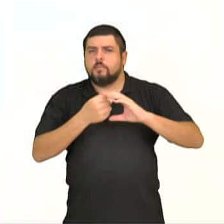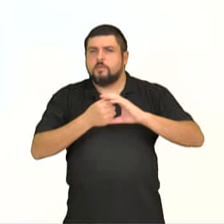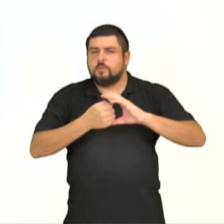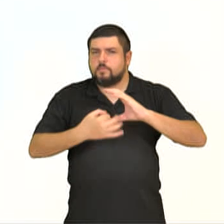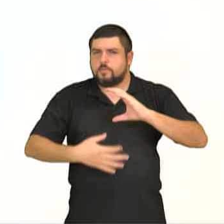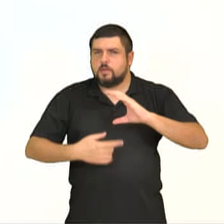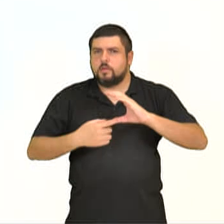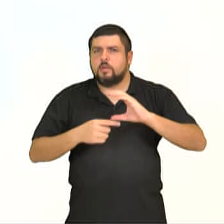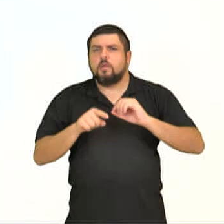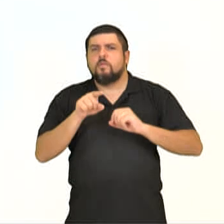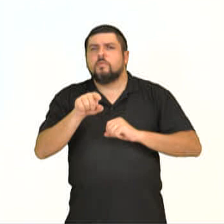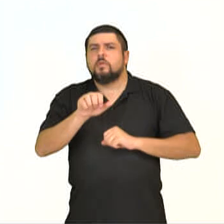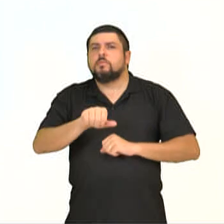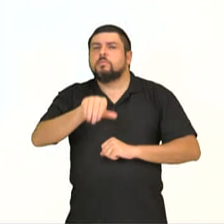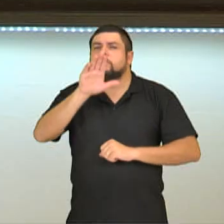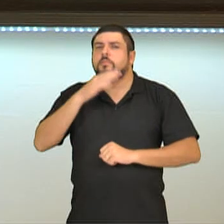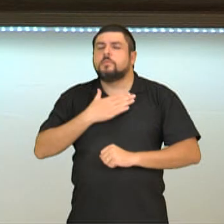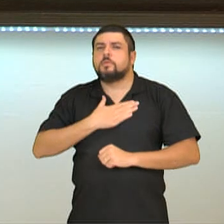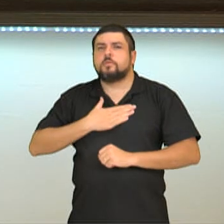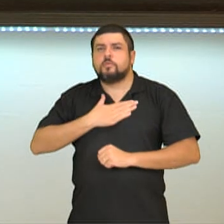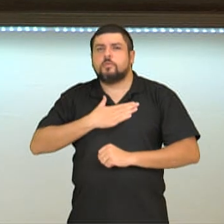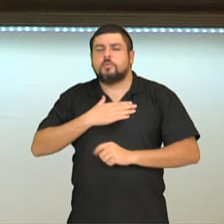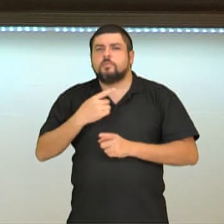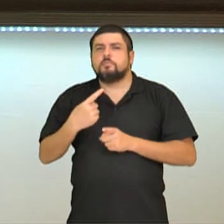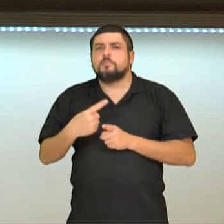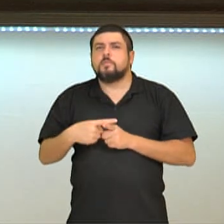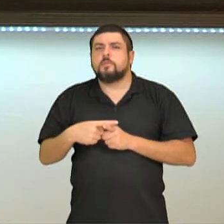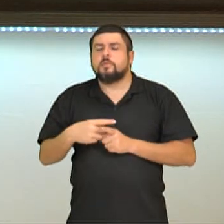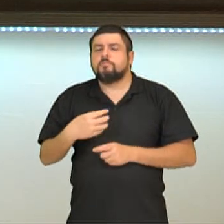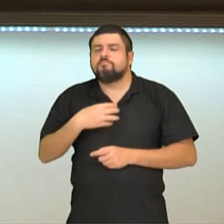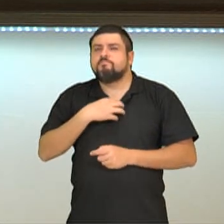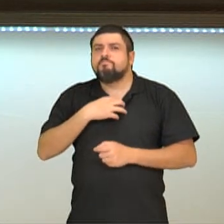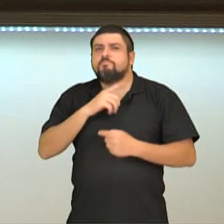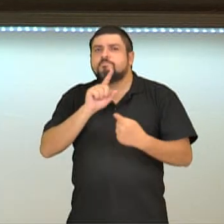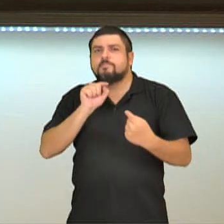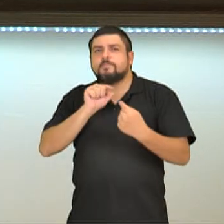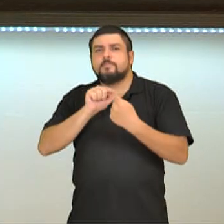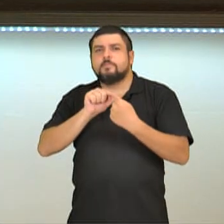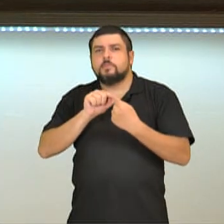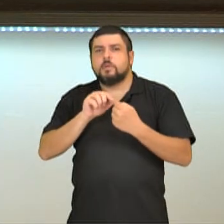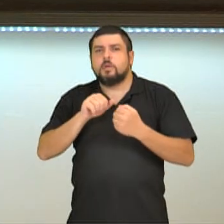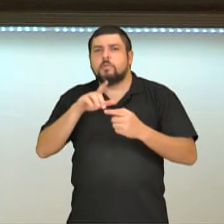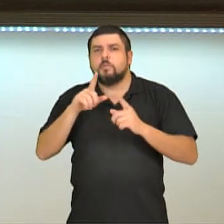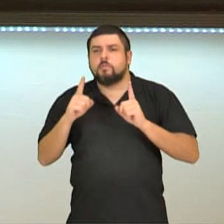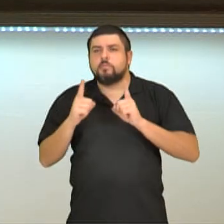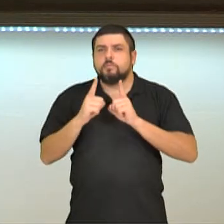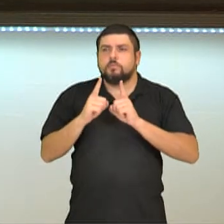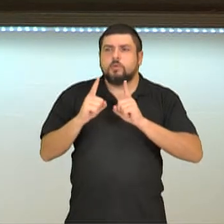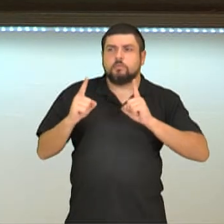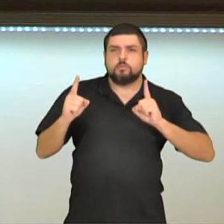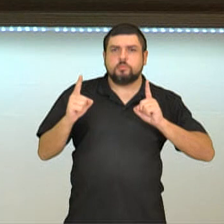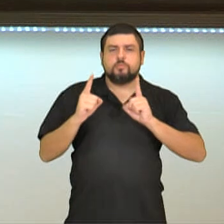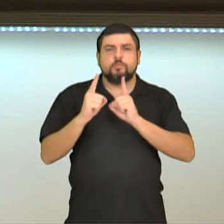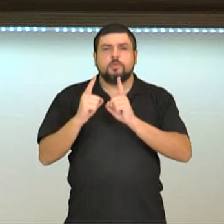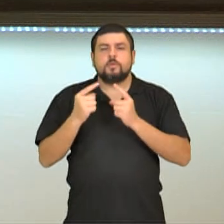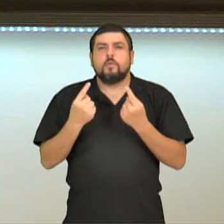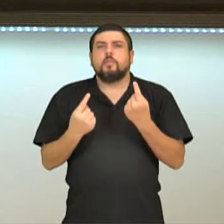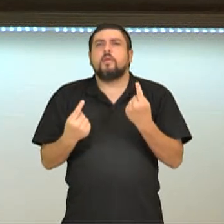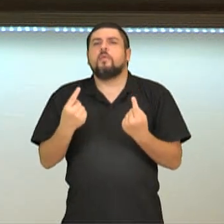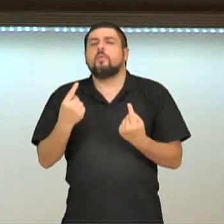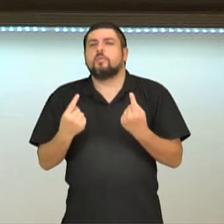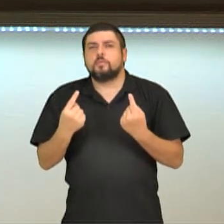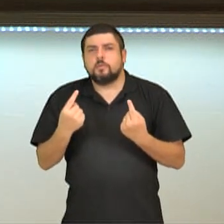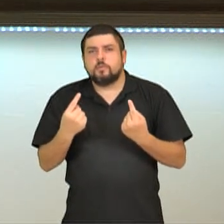mais se identificou e por quê? Qual que você mais se identificou? As que são mais próximas, as mais longas? Qual que você se identificou mais? E